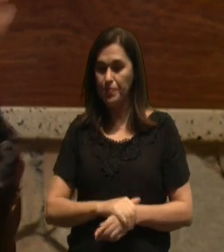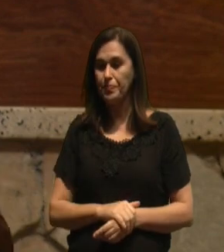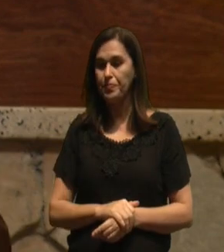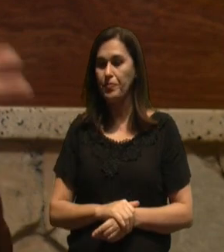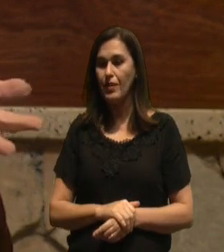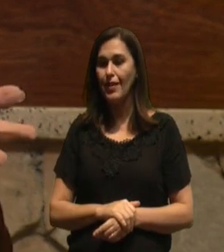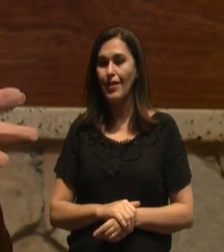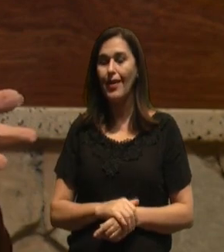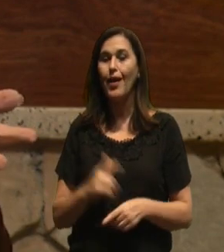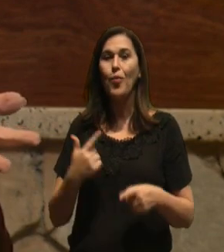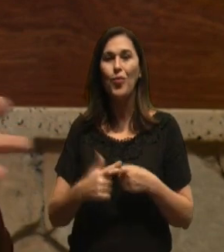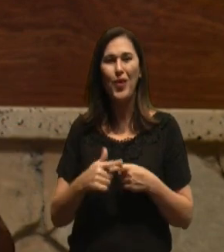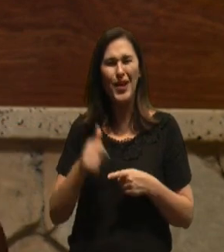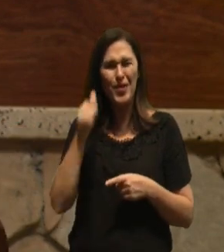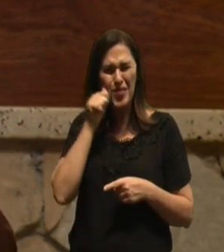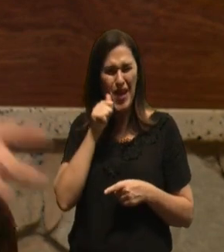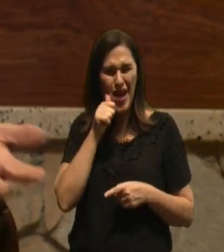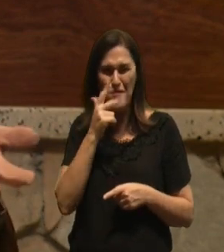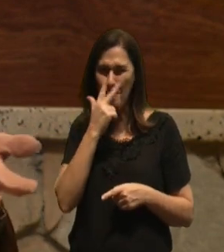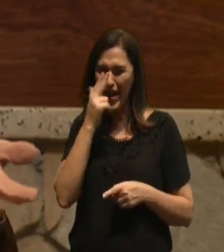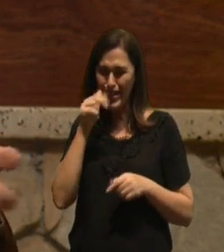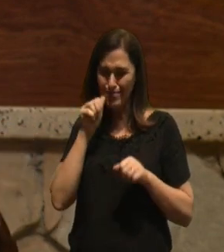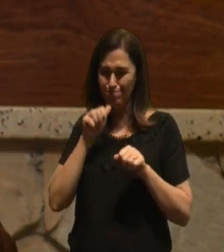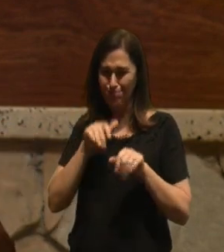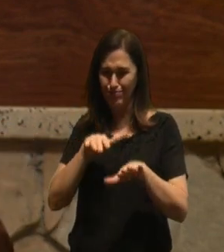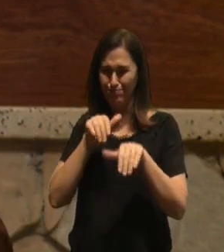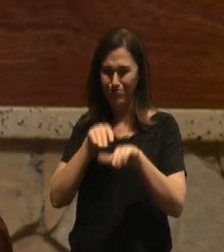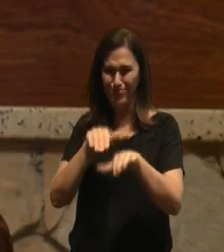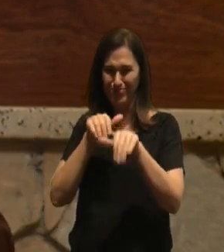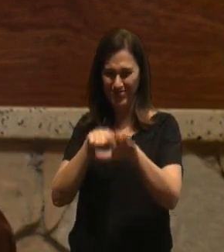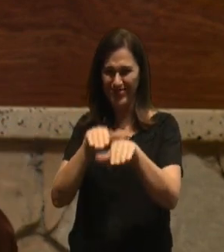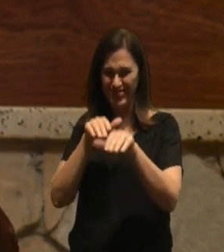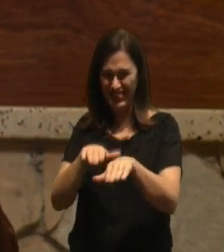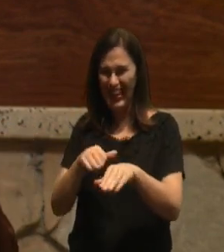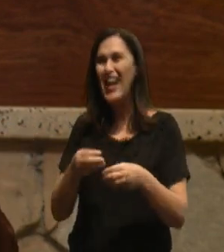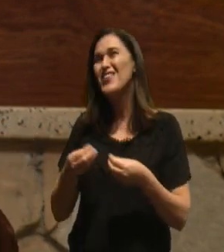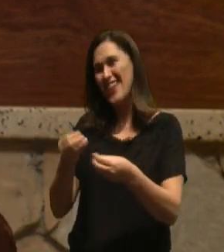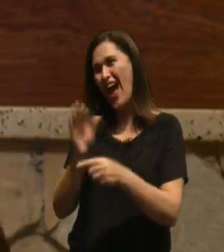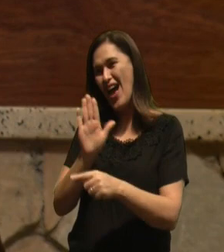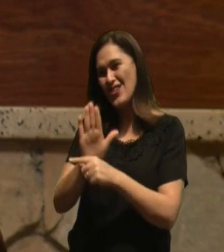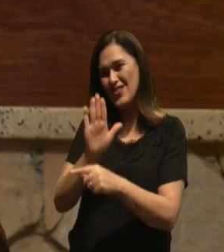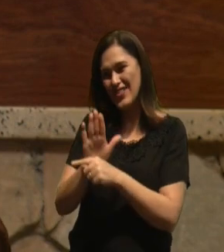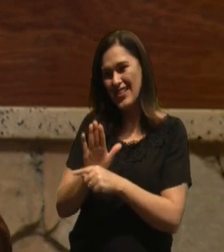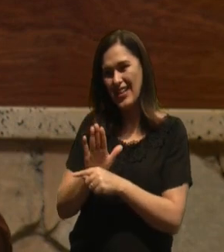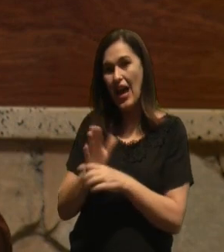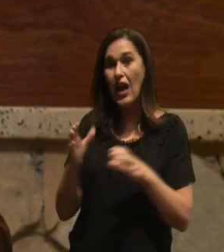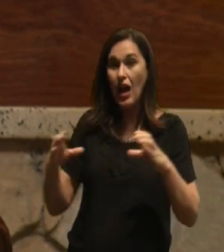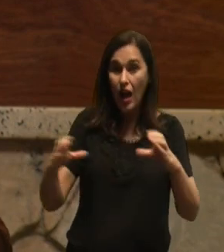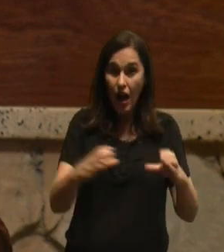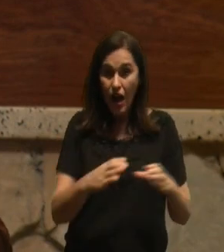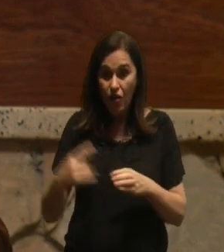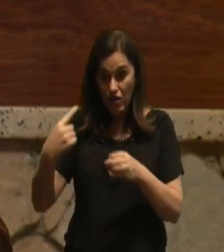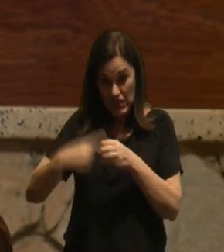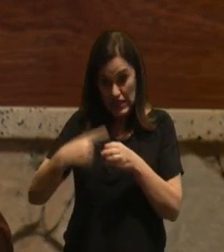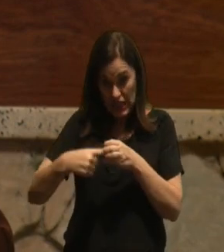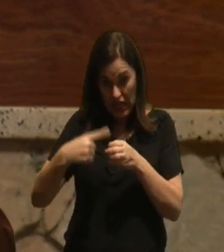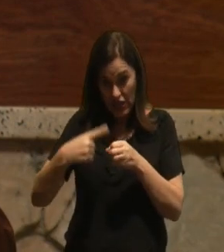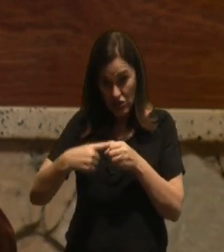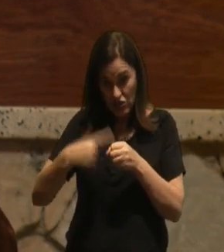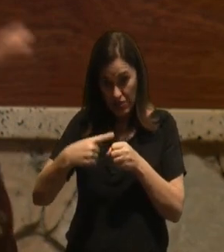as mulheres são um exército, né? Já oferecemos a nossa ajuda à Cavalcante, que precisa